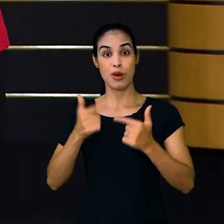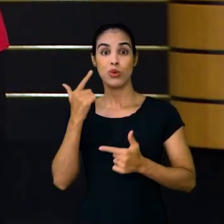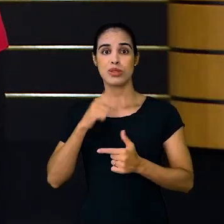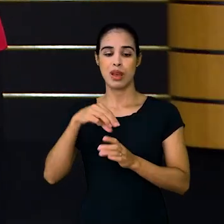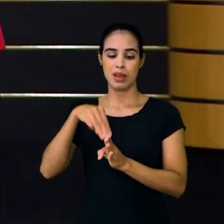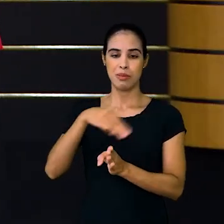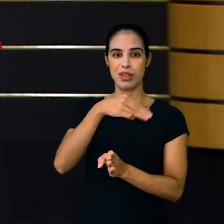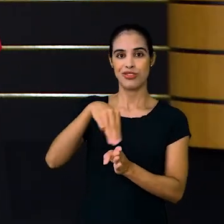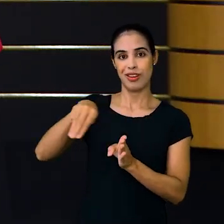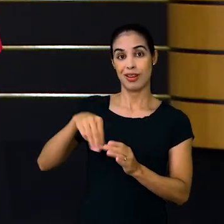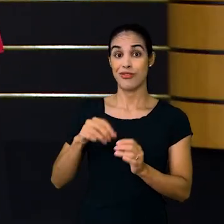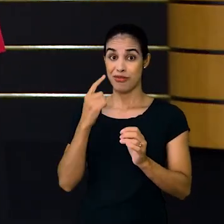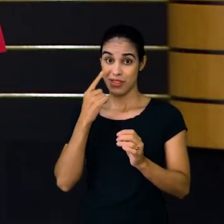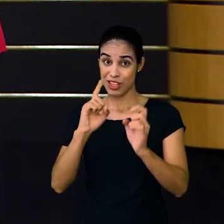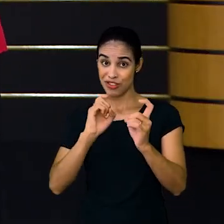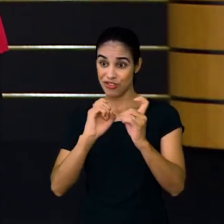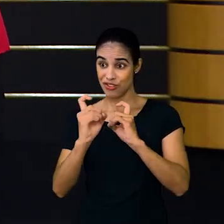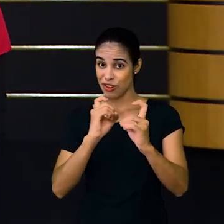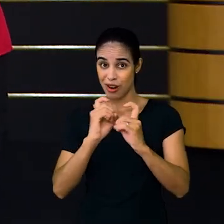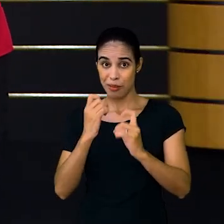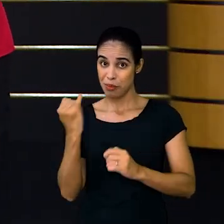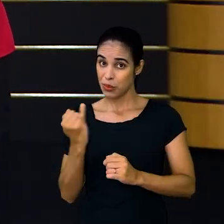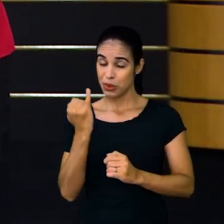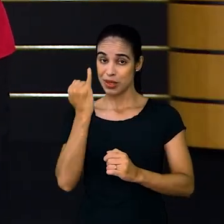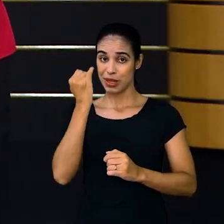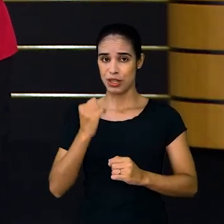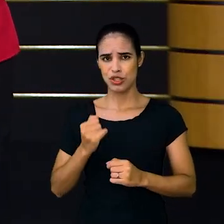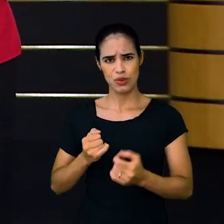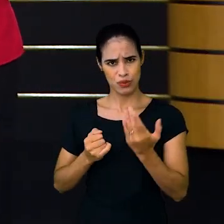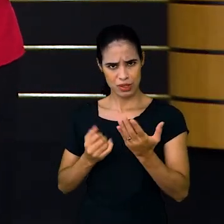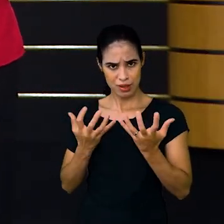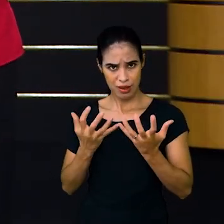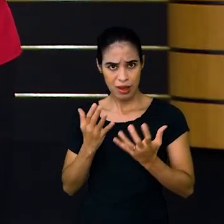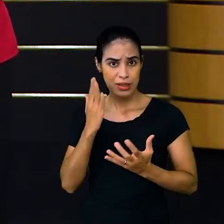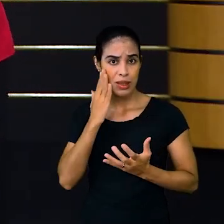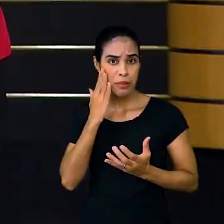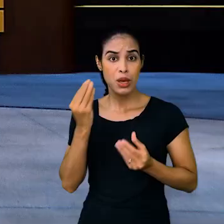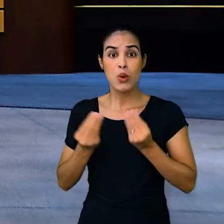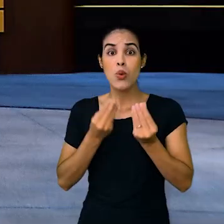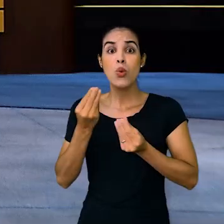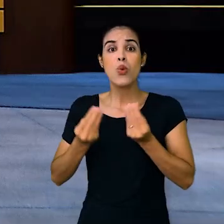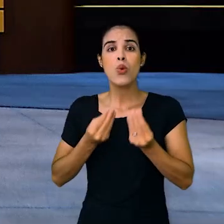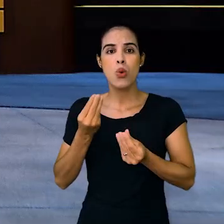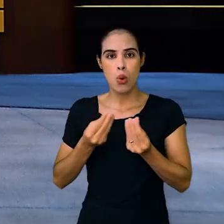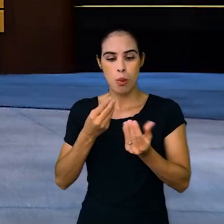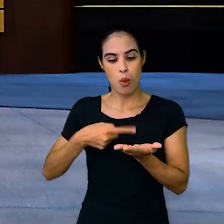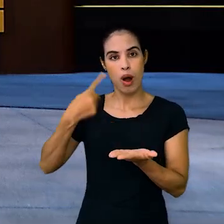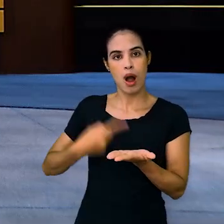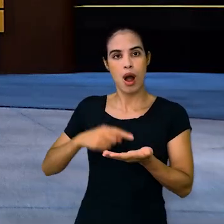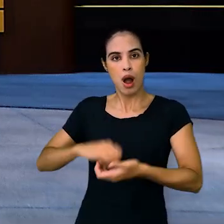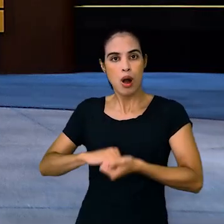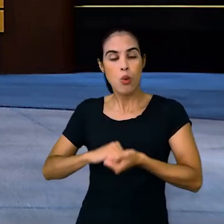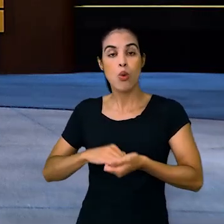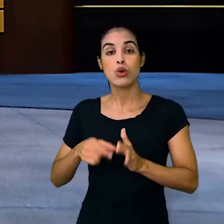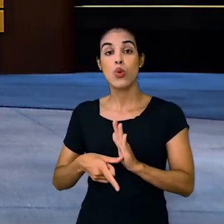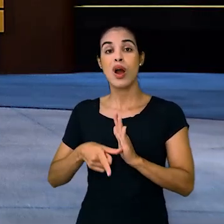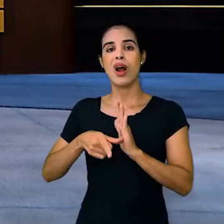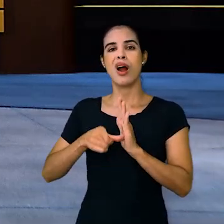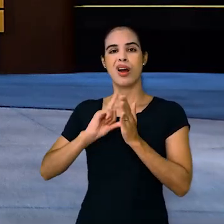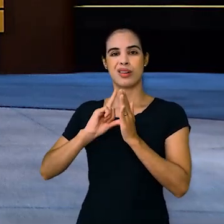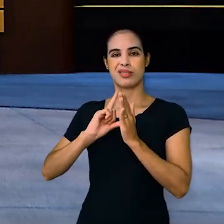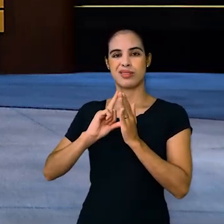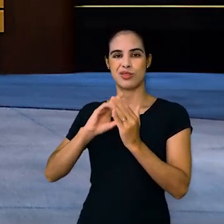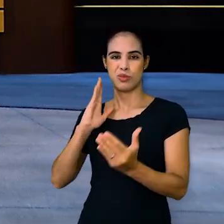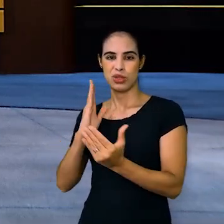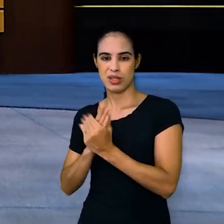Bom, diálogo faz toda a diferença, como a gente viu, né, Luana? E se você quer saber como buscar um acordo antes de entrar na Justiça, é só apontar a câmera